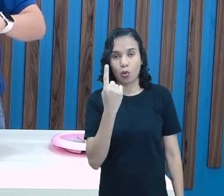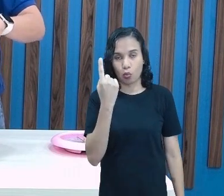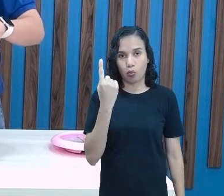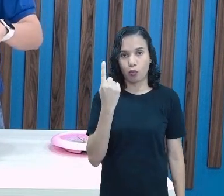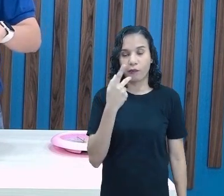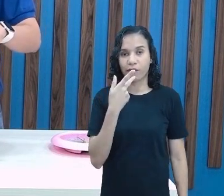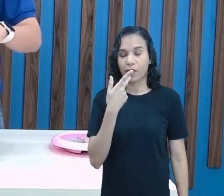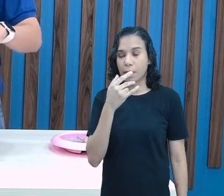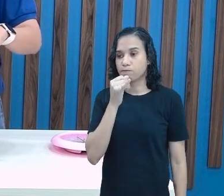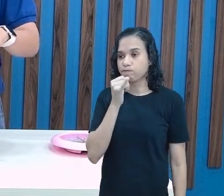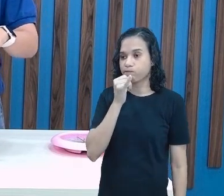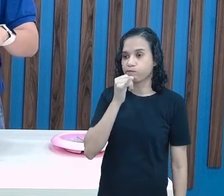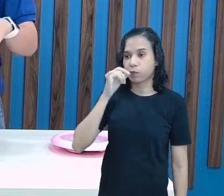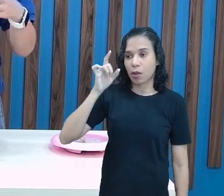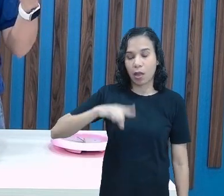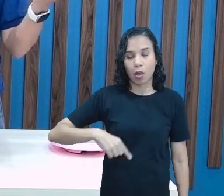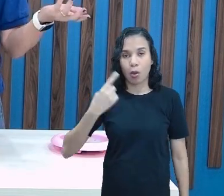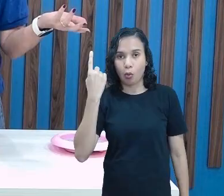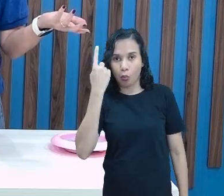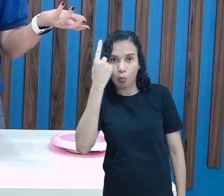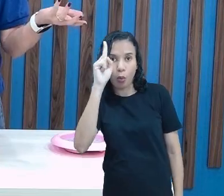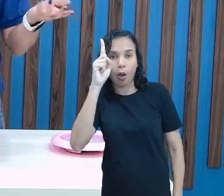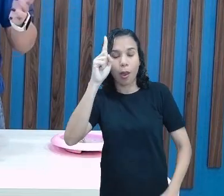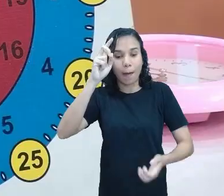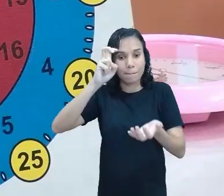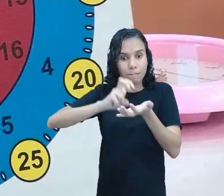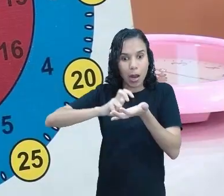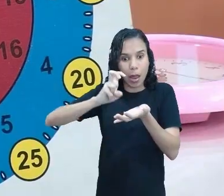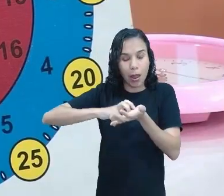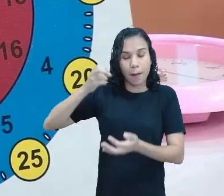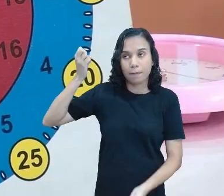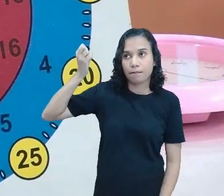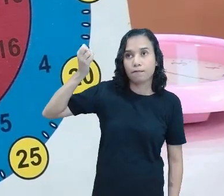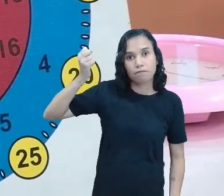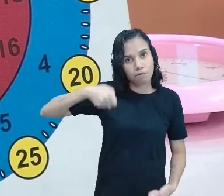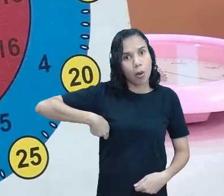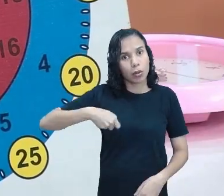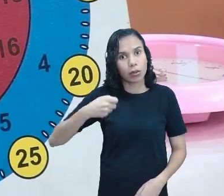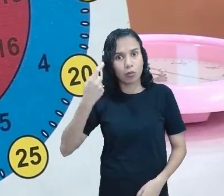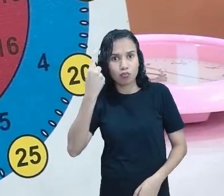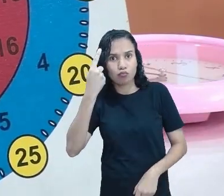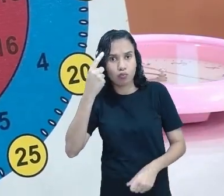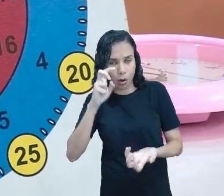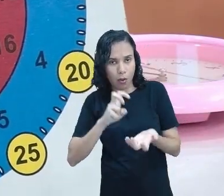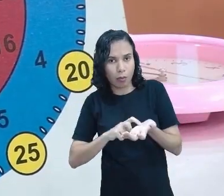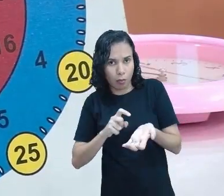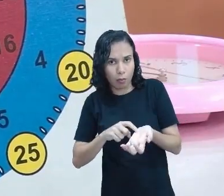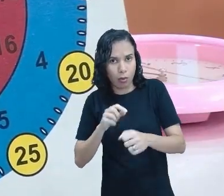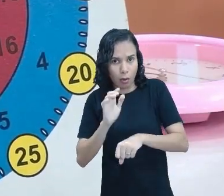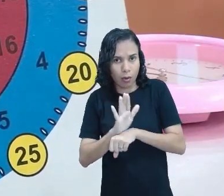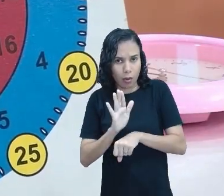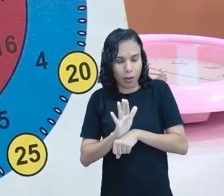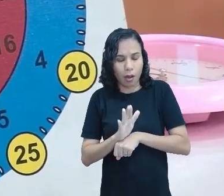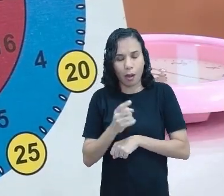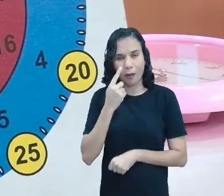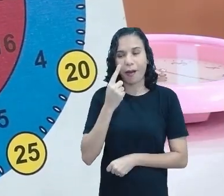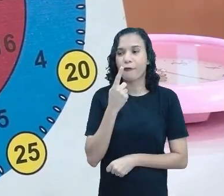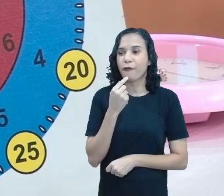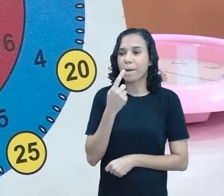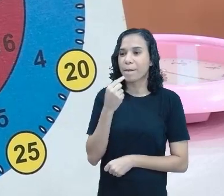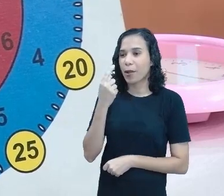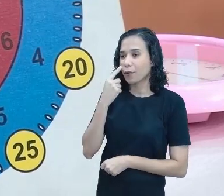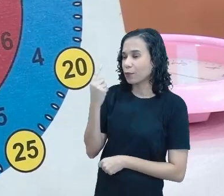dizendo, por exemplo, que pode ser 1h da manhã, pode também ser 1h da tarde. E olha aqui na cor